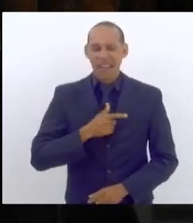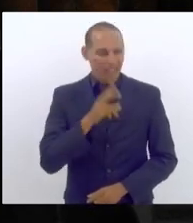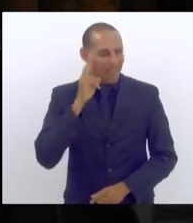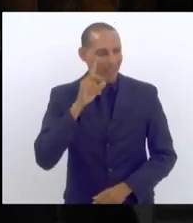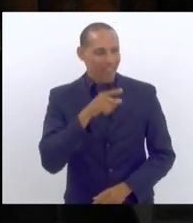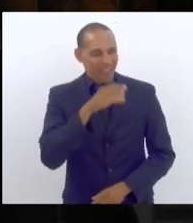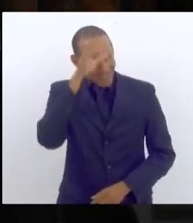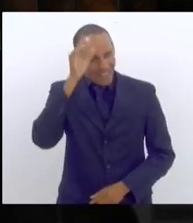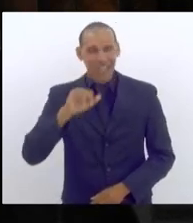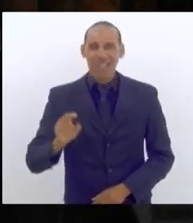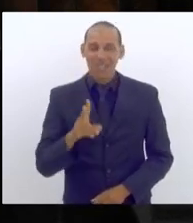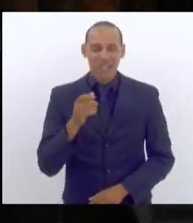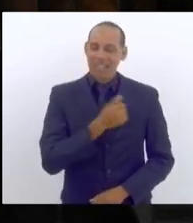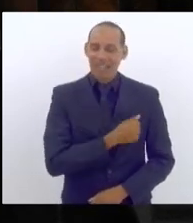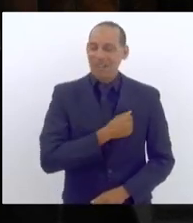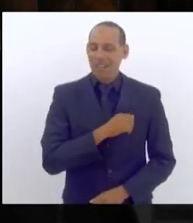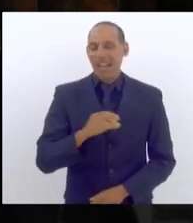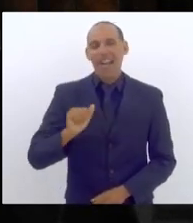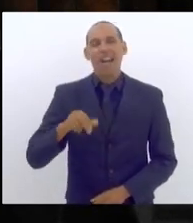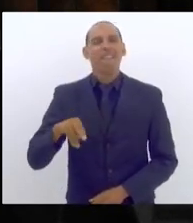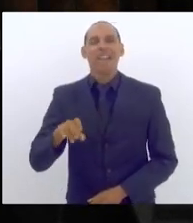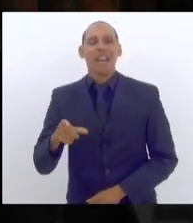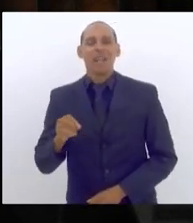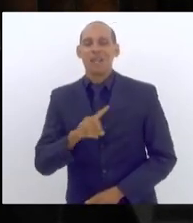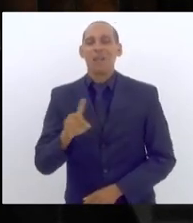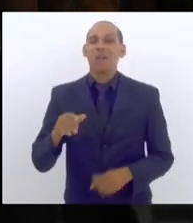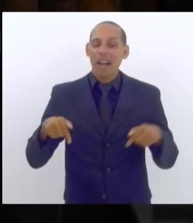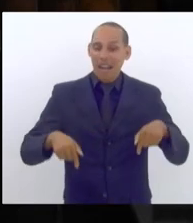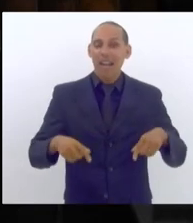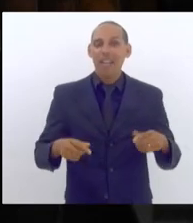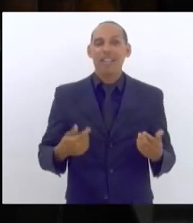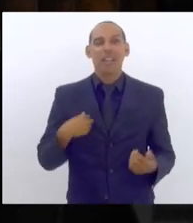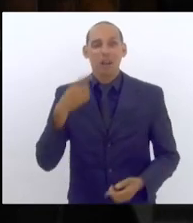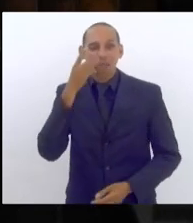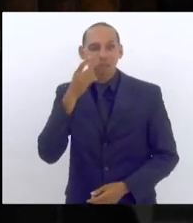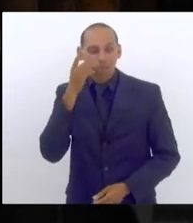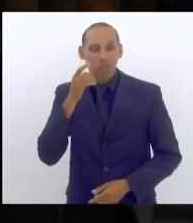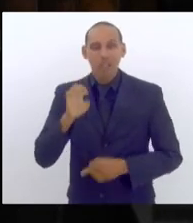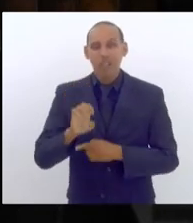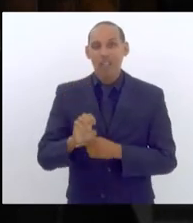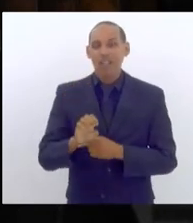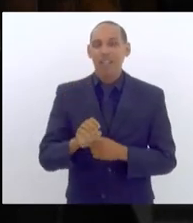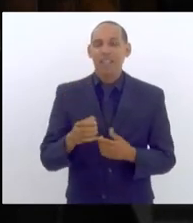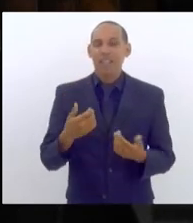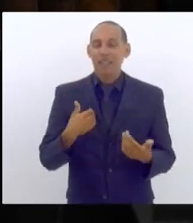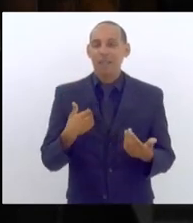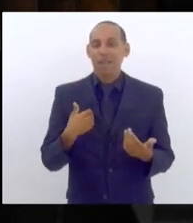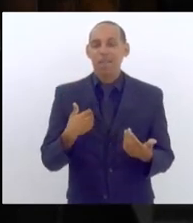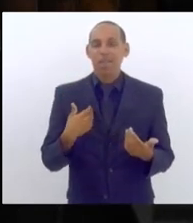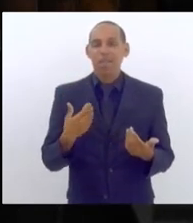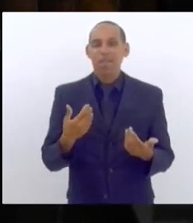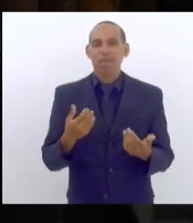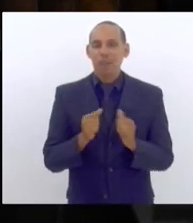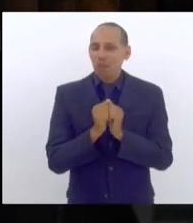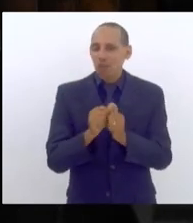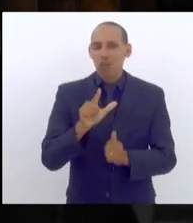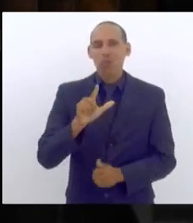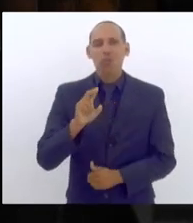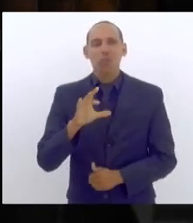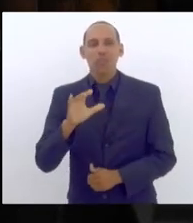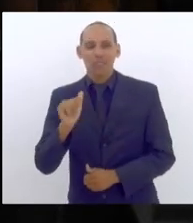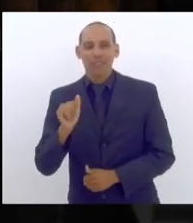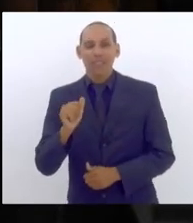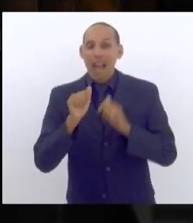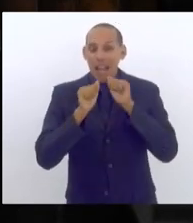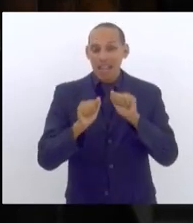né? Então, hoje estar aqui como deputado estadual. Hoje eu estava aqui com a Lúcia, que hoje faz a minha